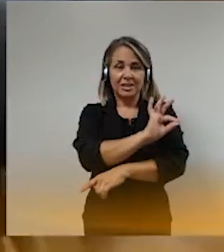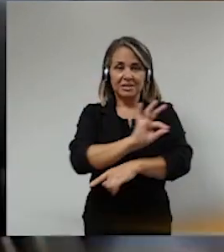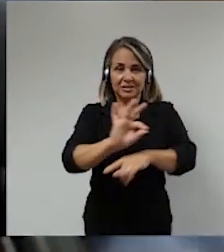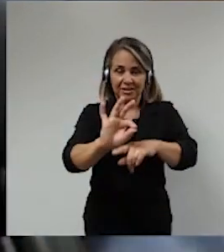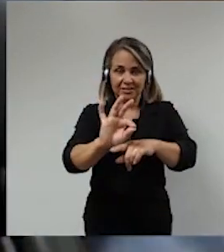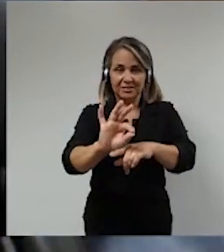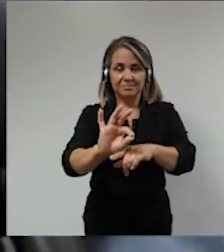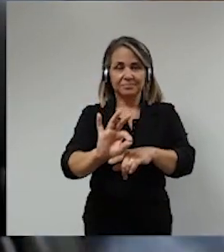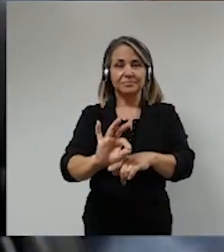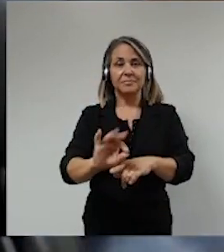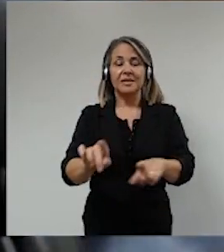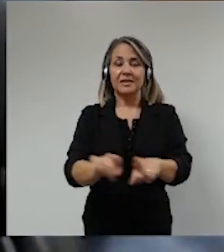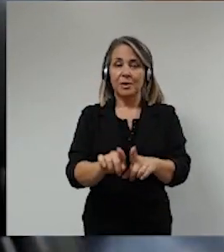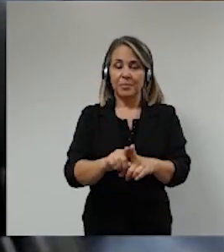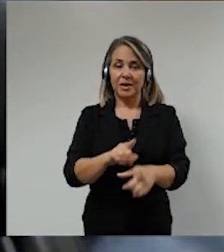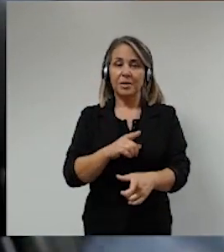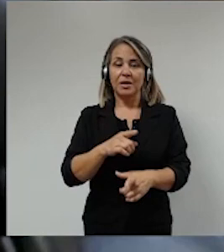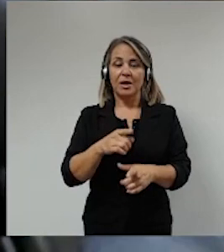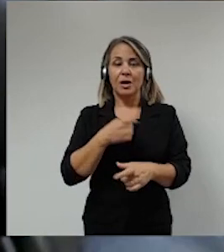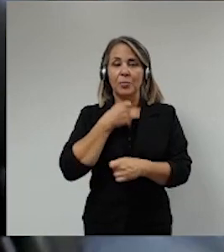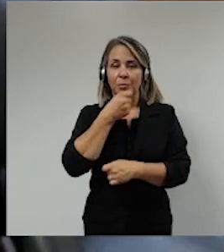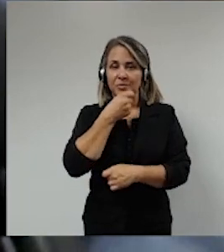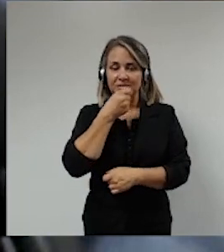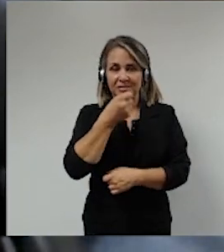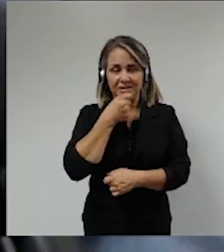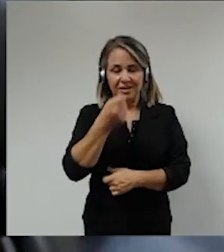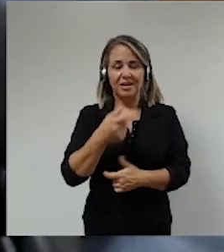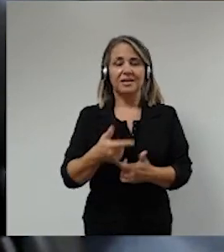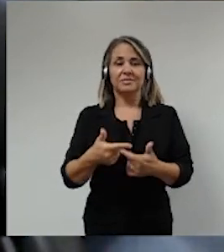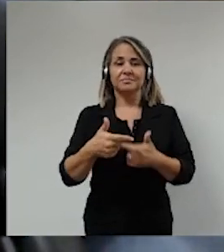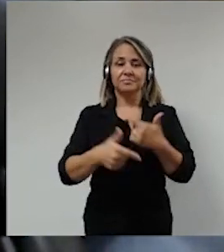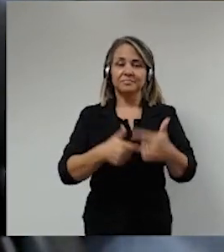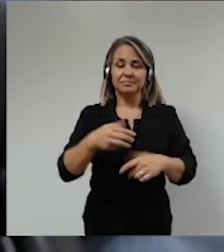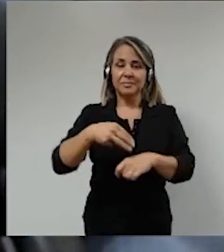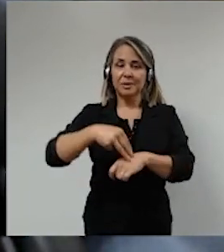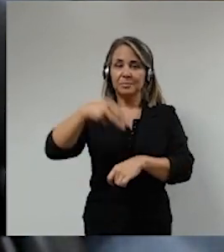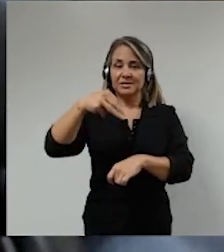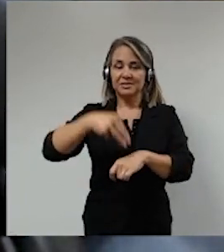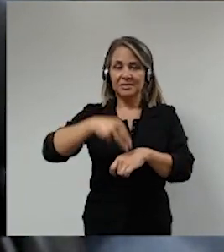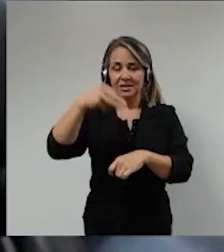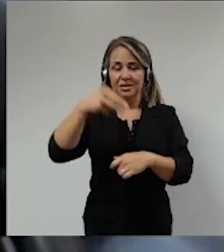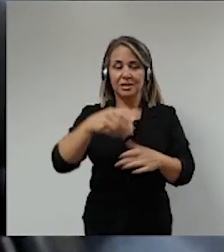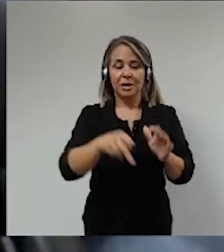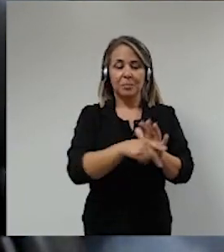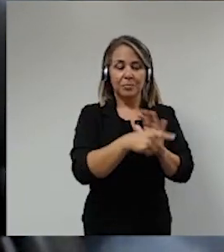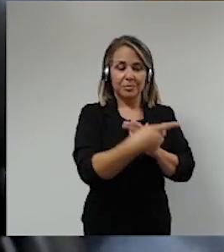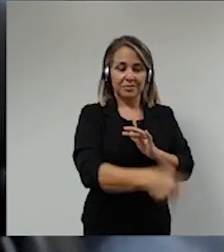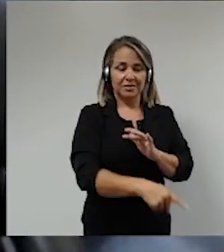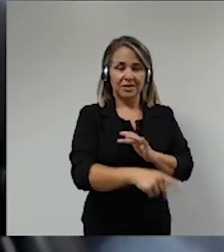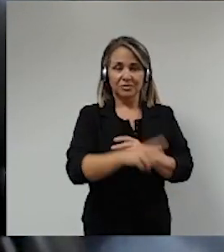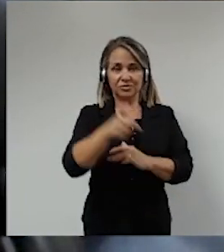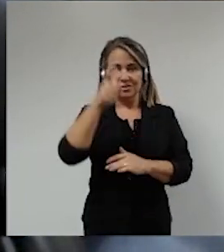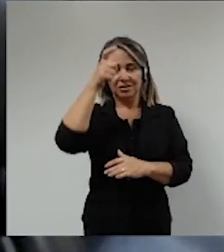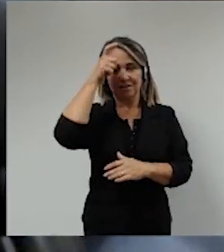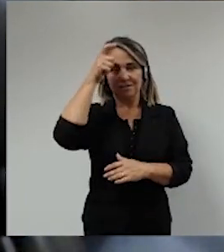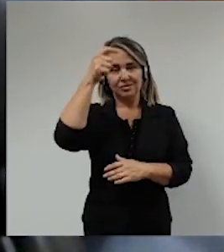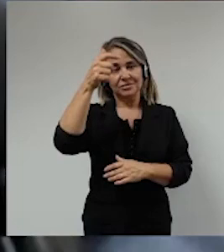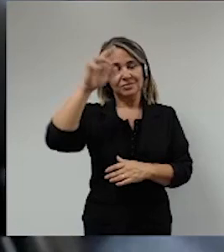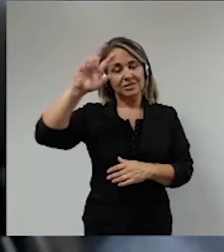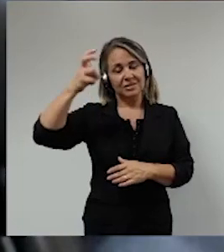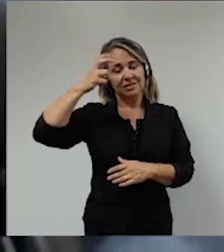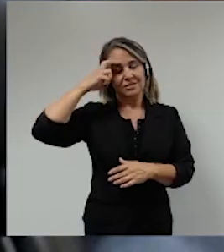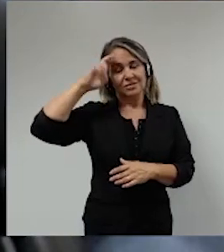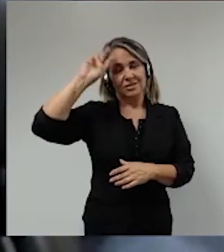urbanista e publicitária, mestranda em propriedade intelectual e transferência de tecnologia para